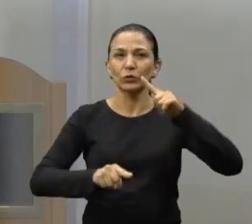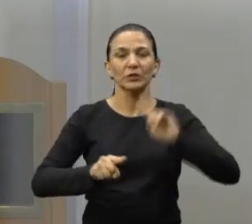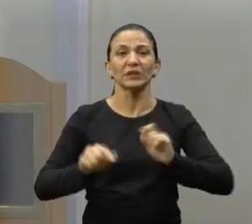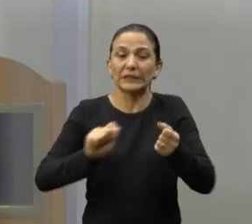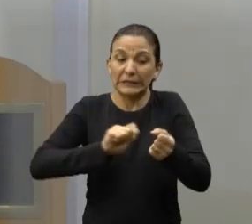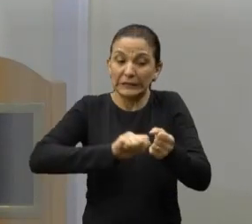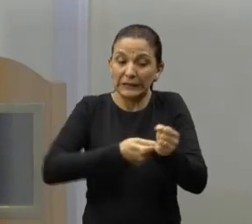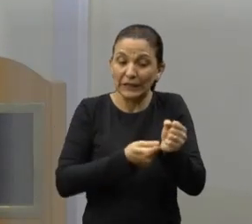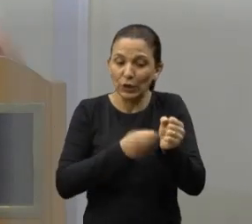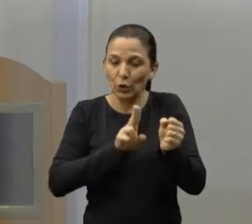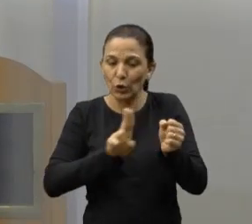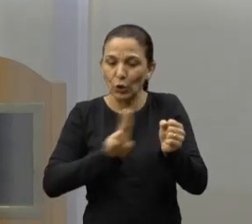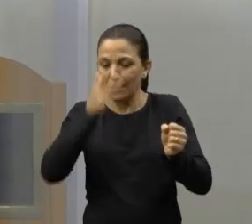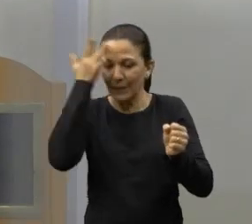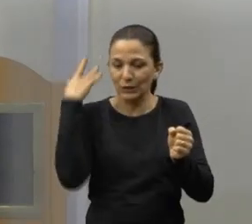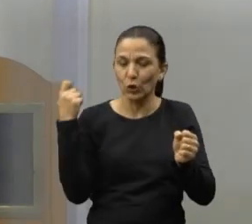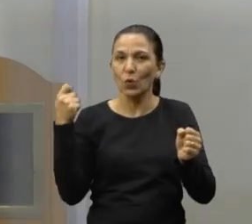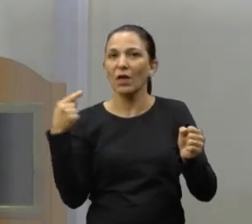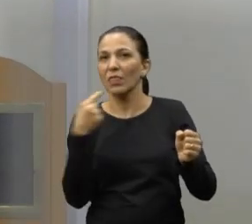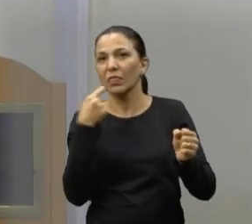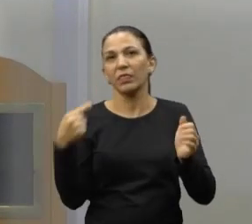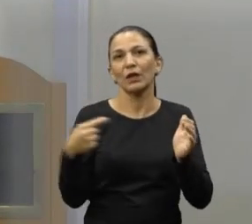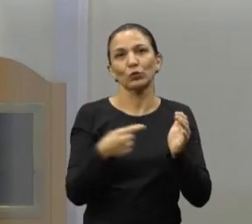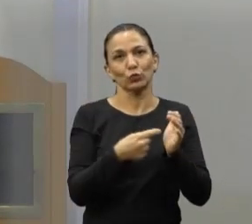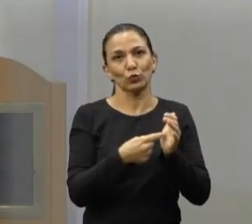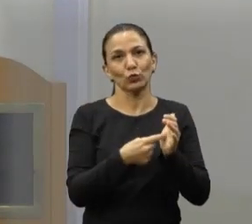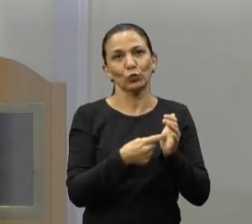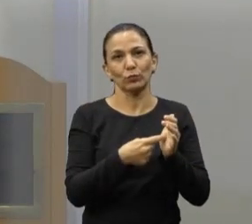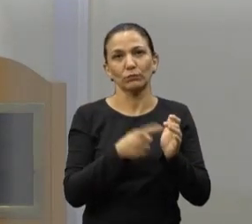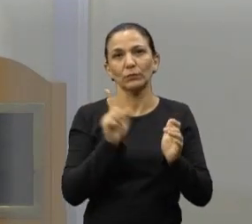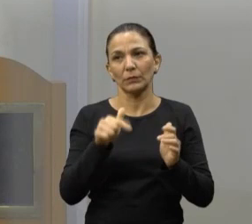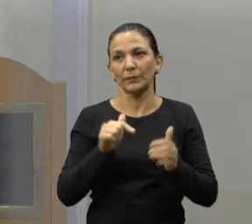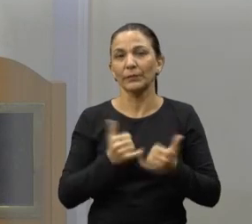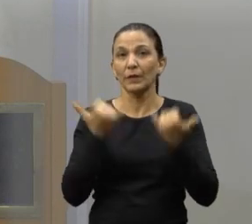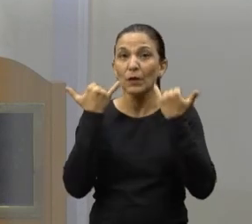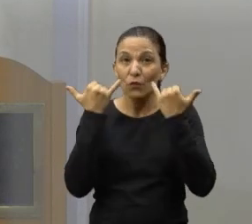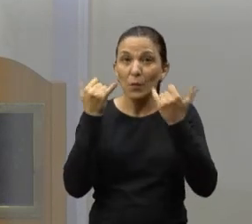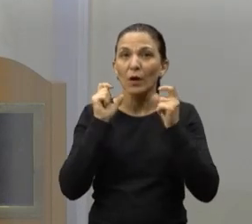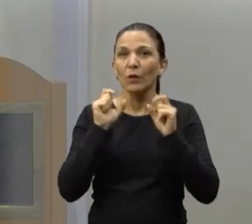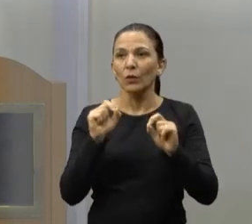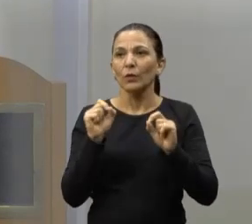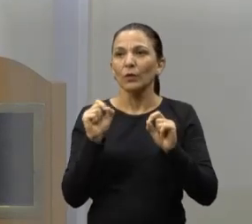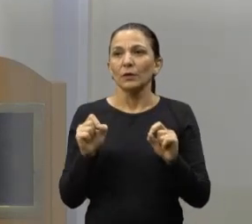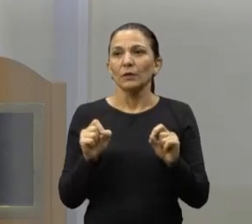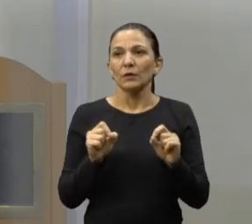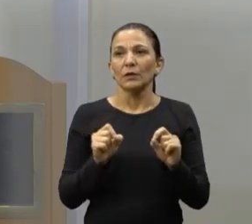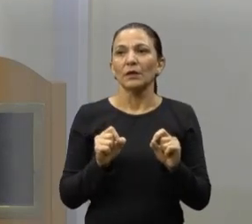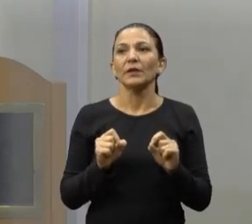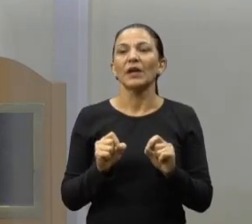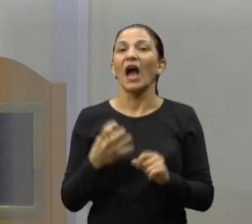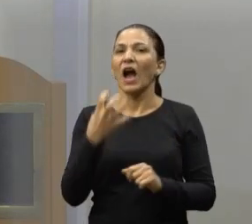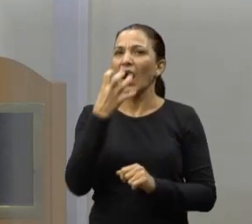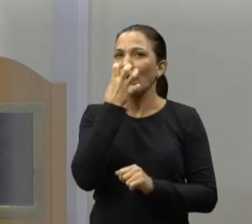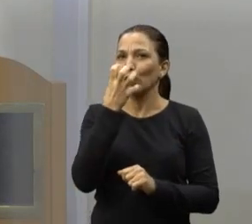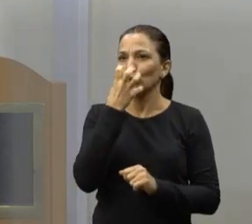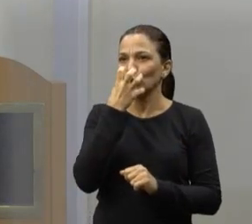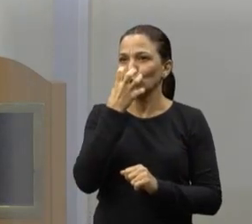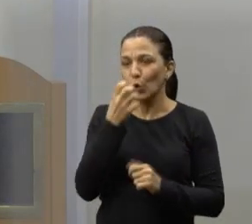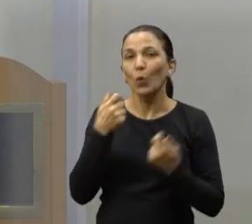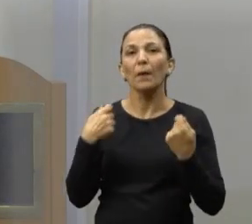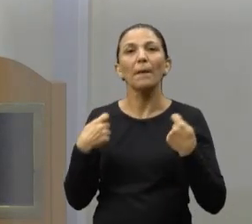falta seja feita então fica aqui né a informação de que criação de cães